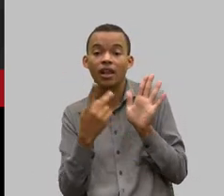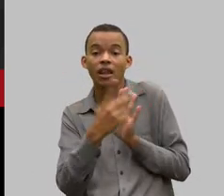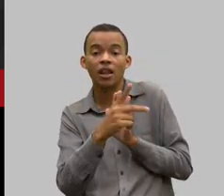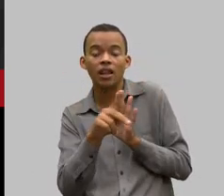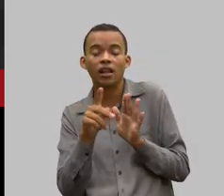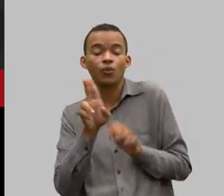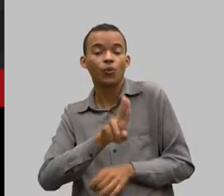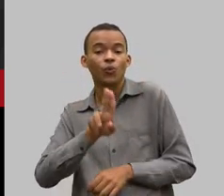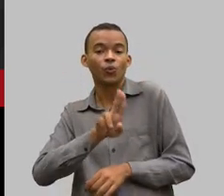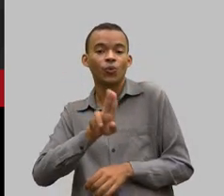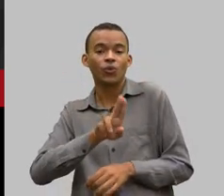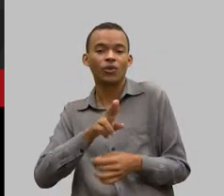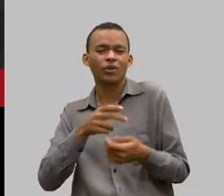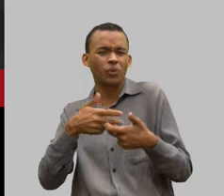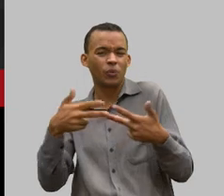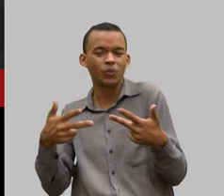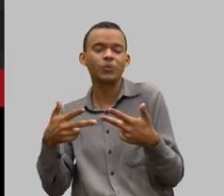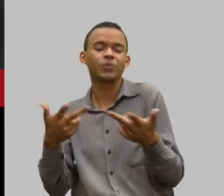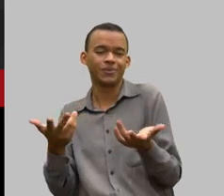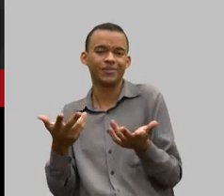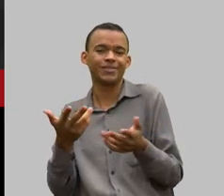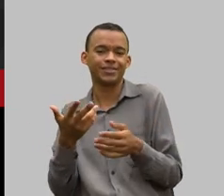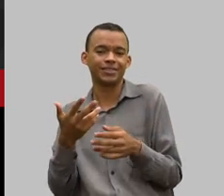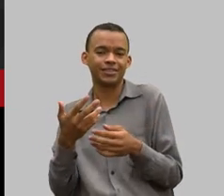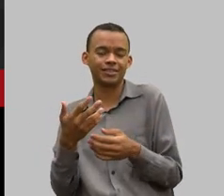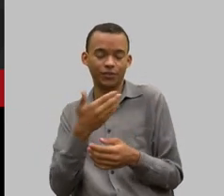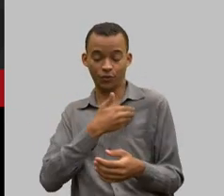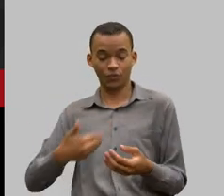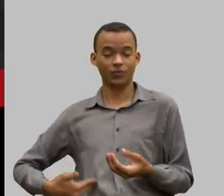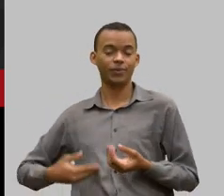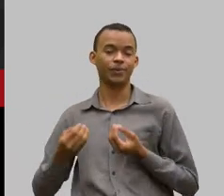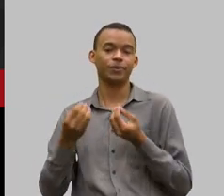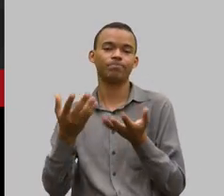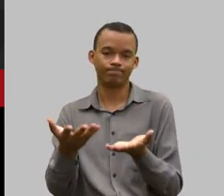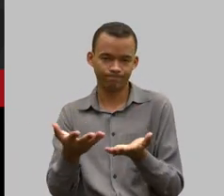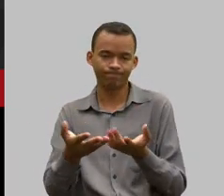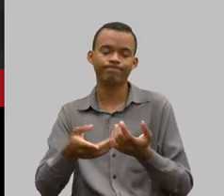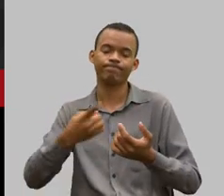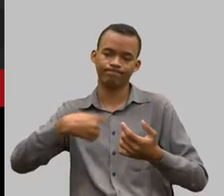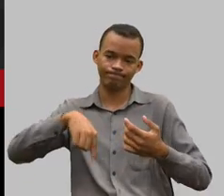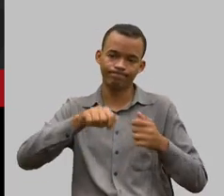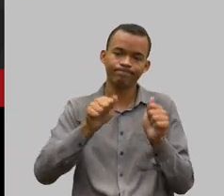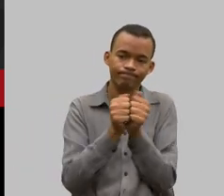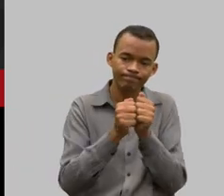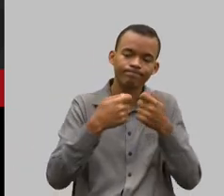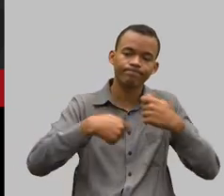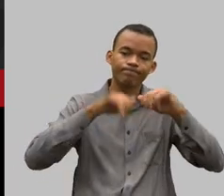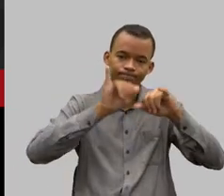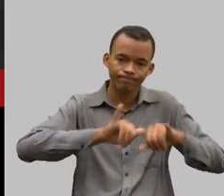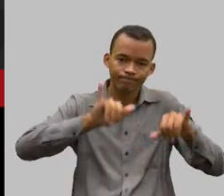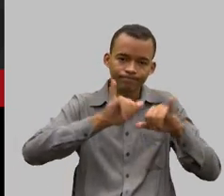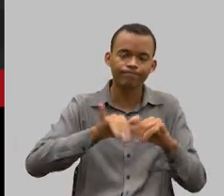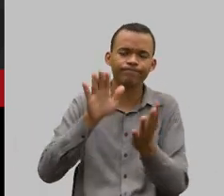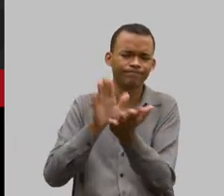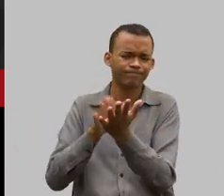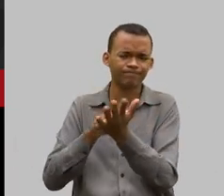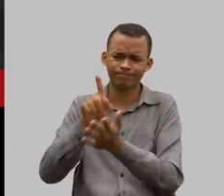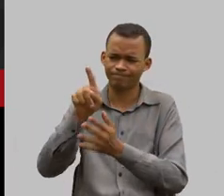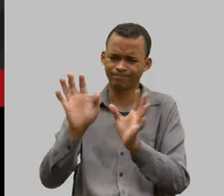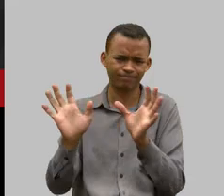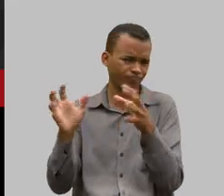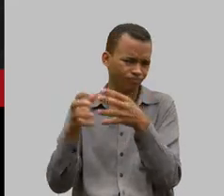então parabéns pelo seu trabalho Gustavo no seu nome parabenizar todo o governo e parabenizar a sua equipe a Carlo Cristiano Felipe Jean